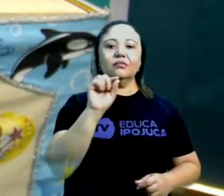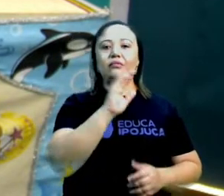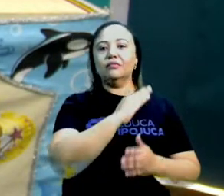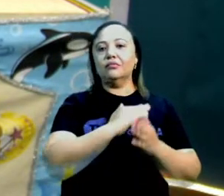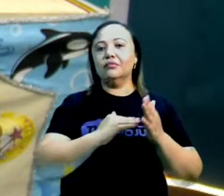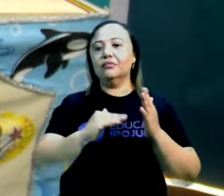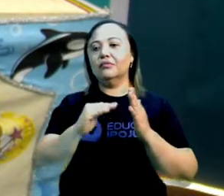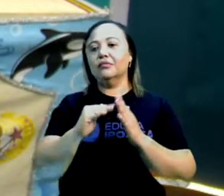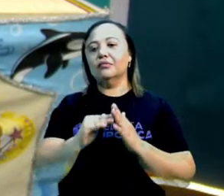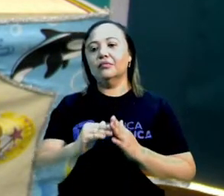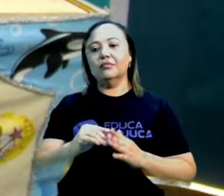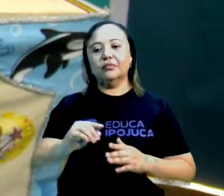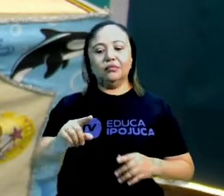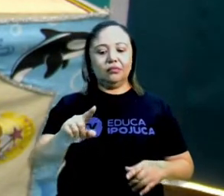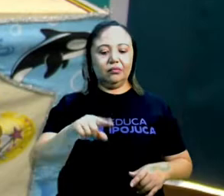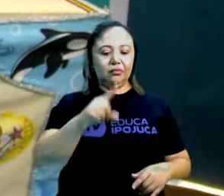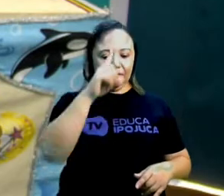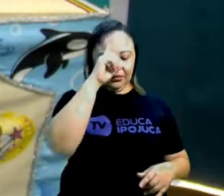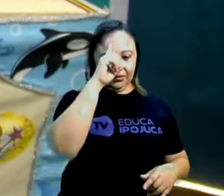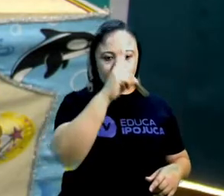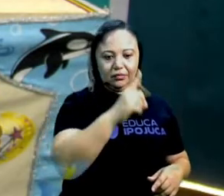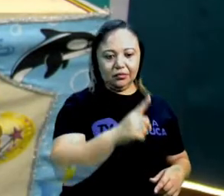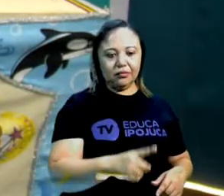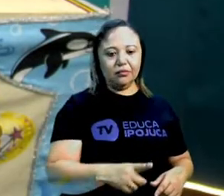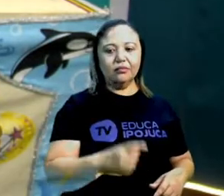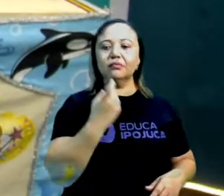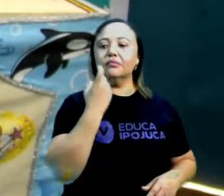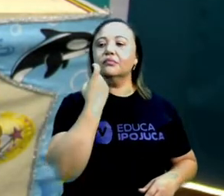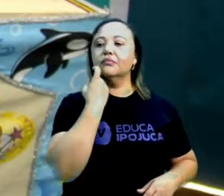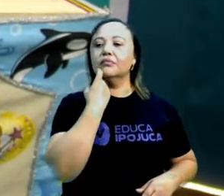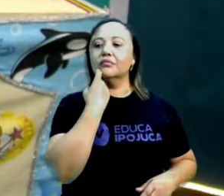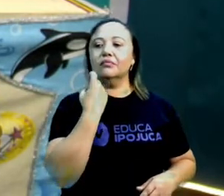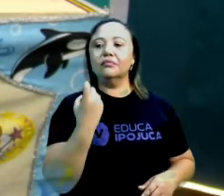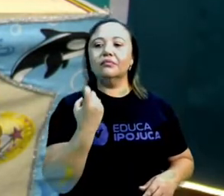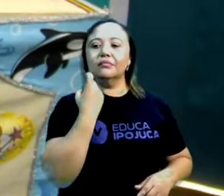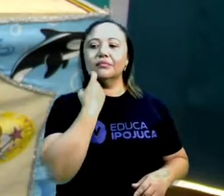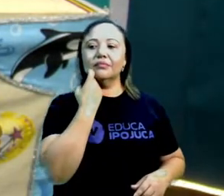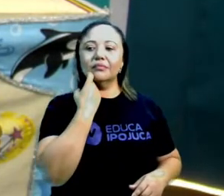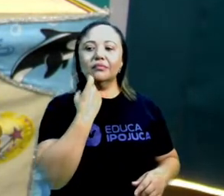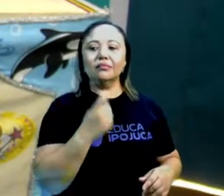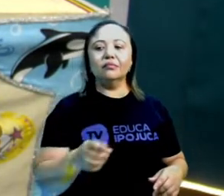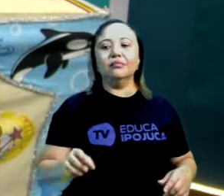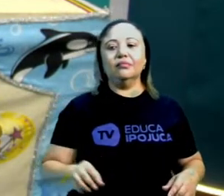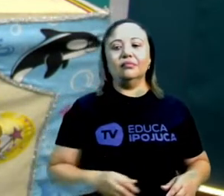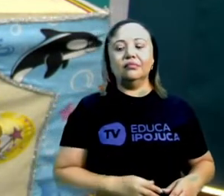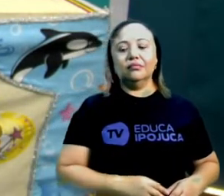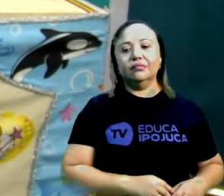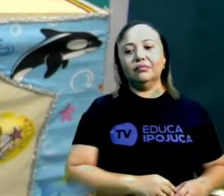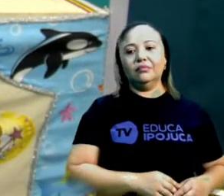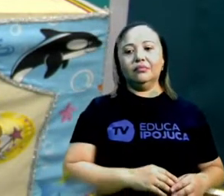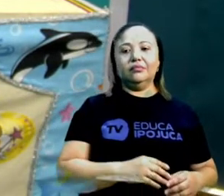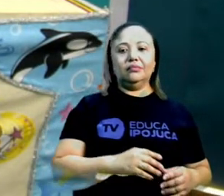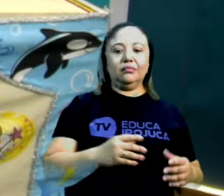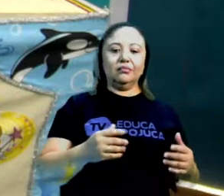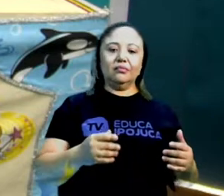peixe e mandou o peixe ir colocar Jonas aonde? Aonde,